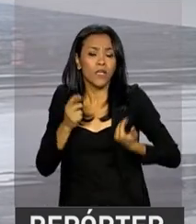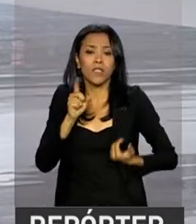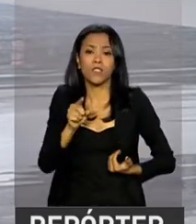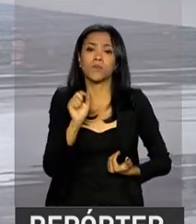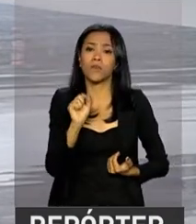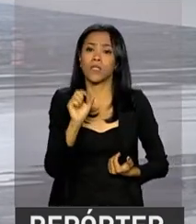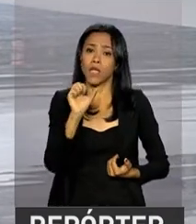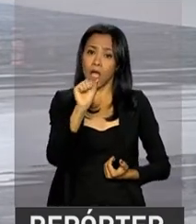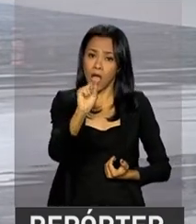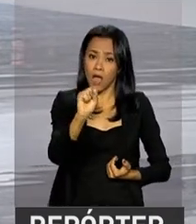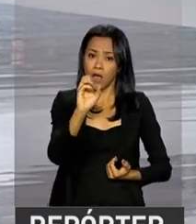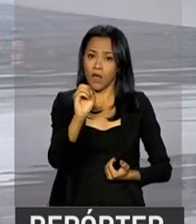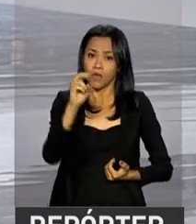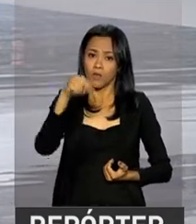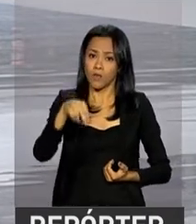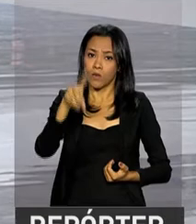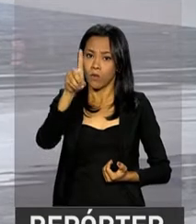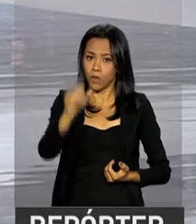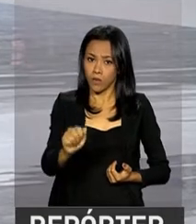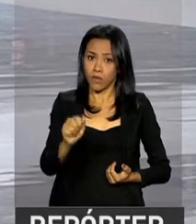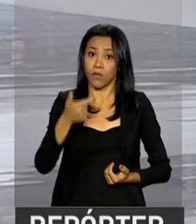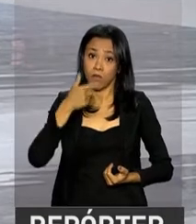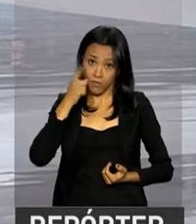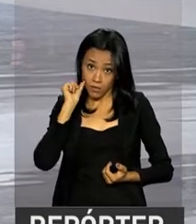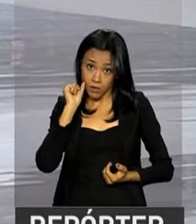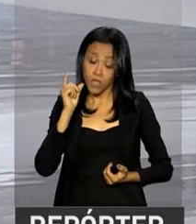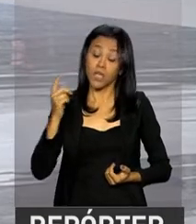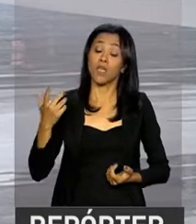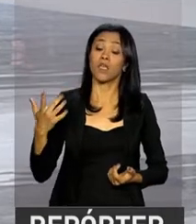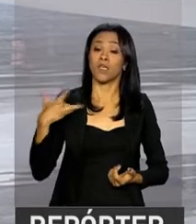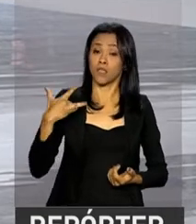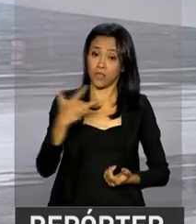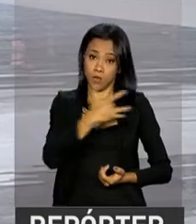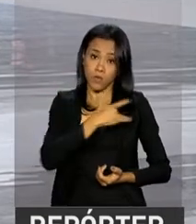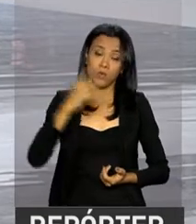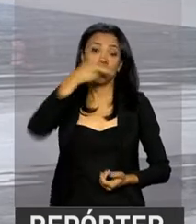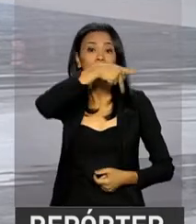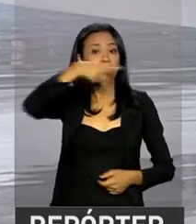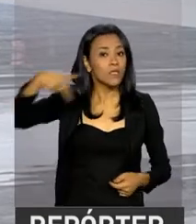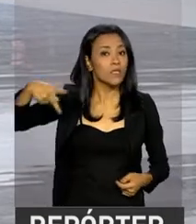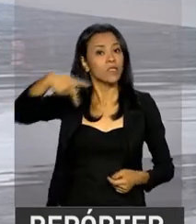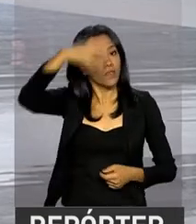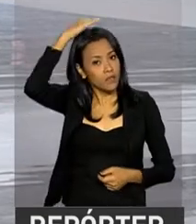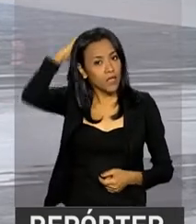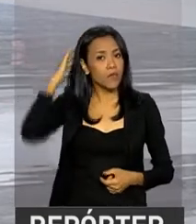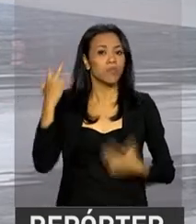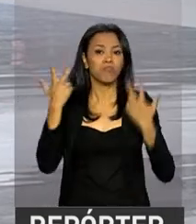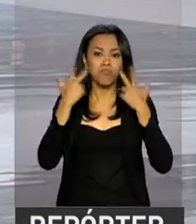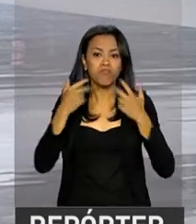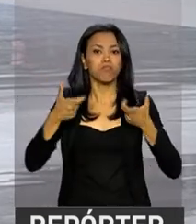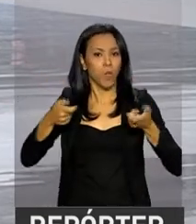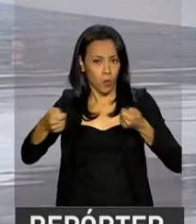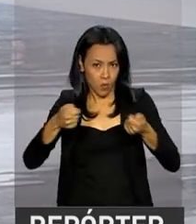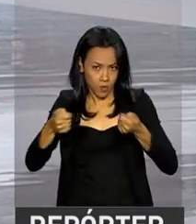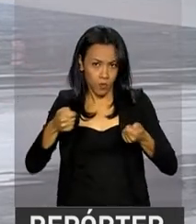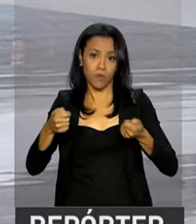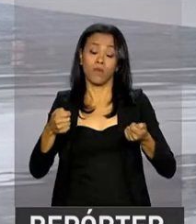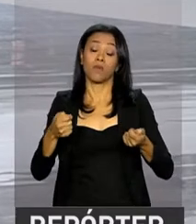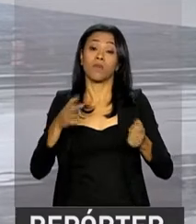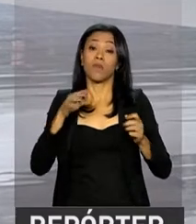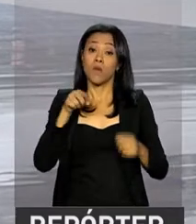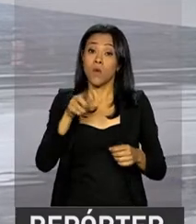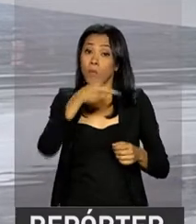vesical na manhã de ontem e que o estado de saúde de michel temer é estável eo o presidente só deve